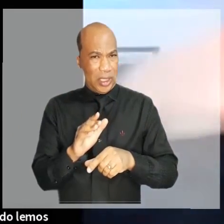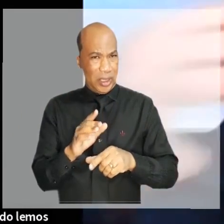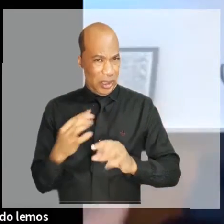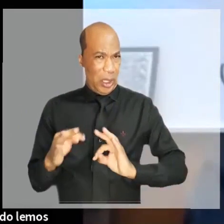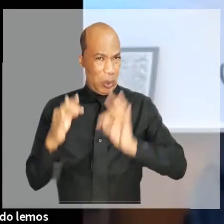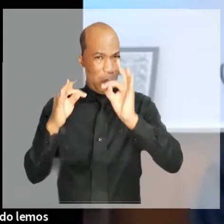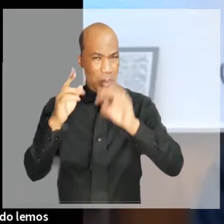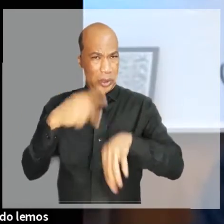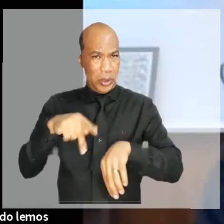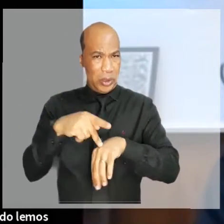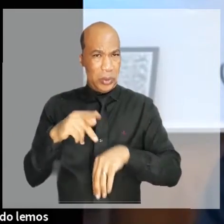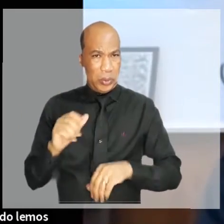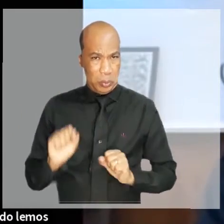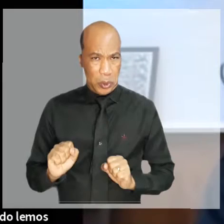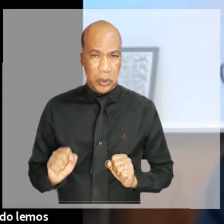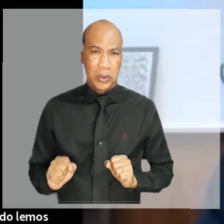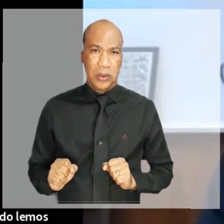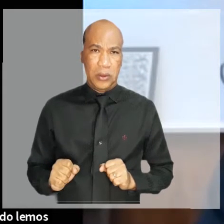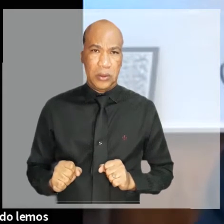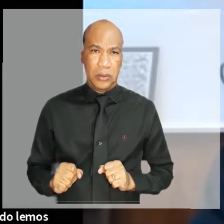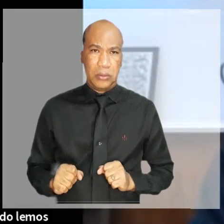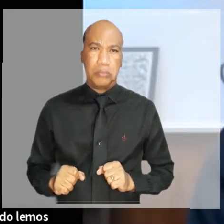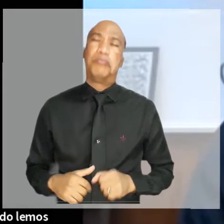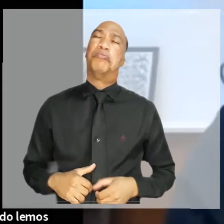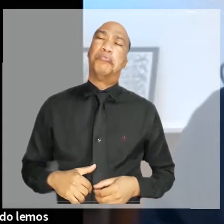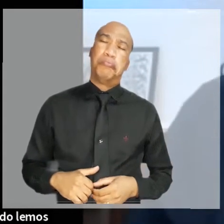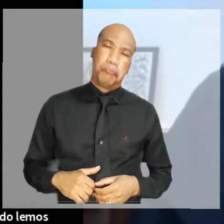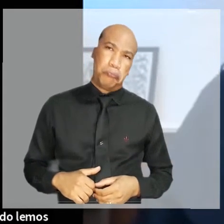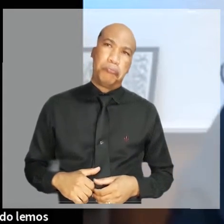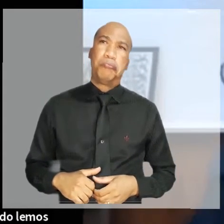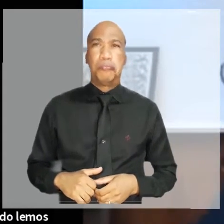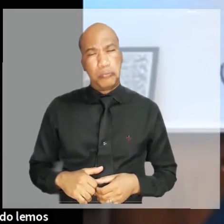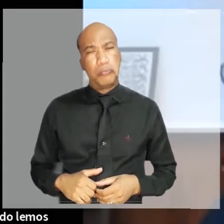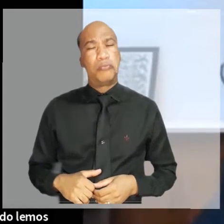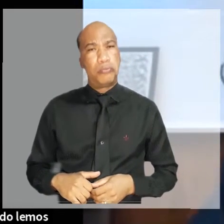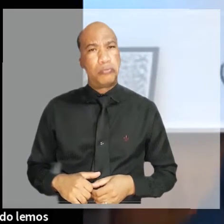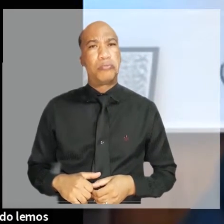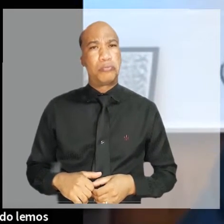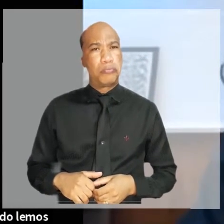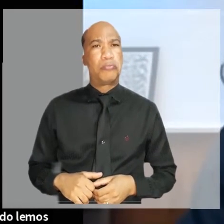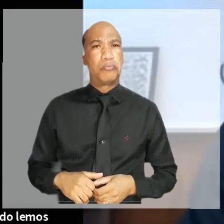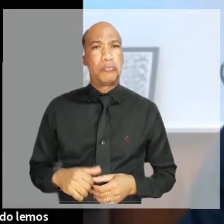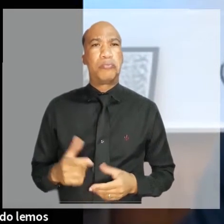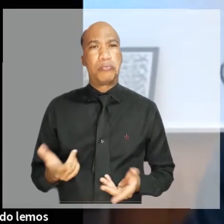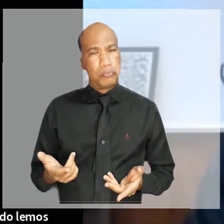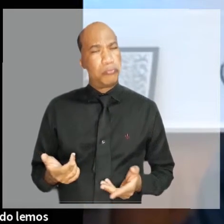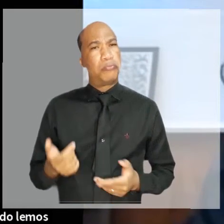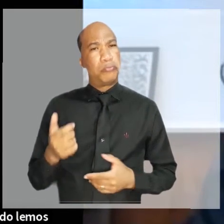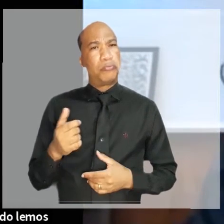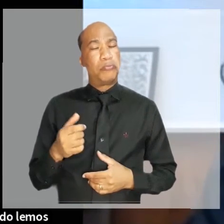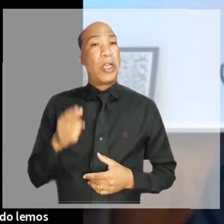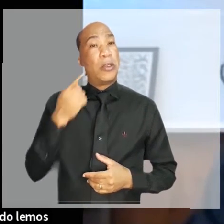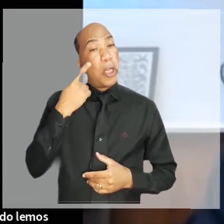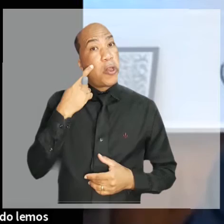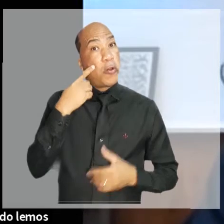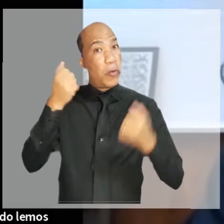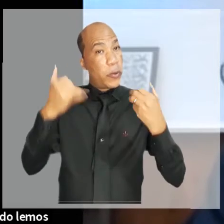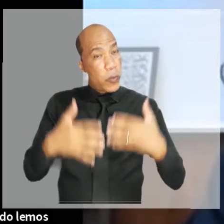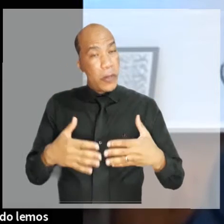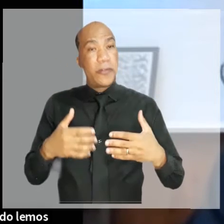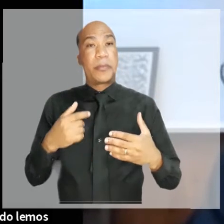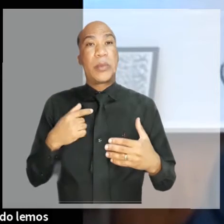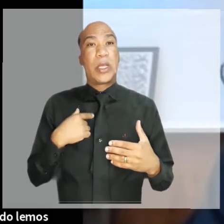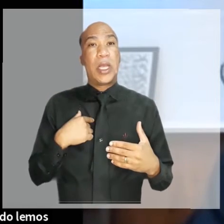uma via de mão dupla, né? A gente esquece, mas o poder público, se a gente for olhar a história da internet, tudo